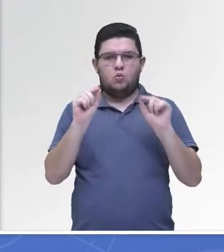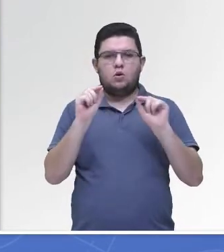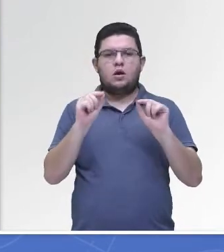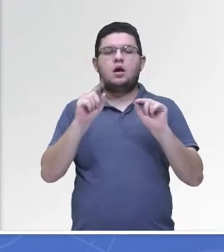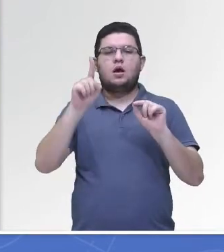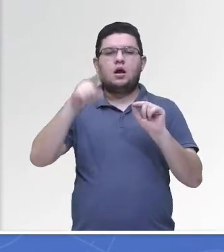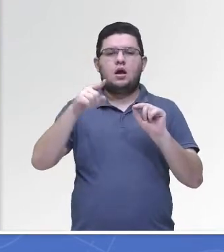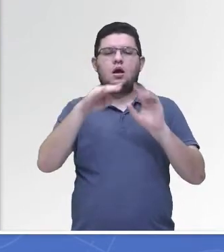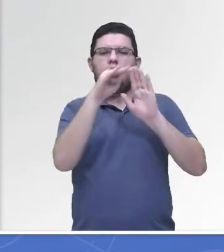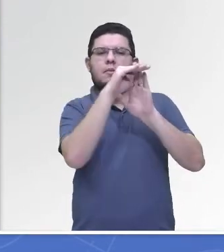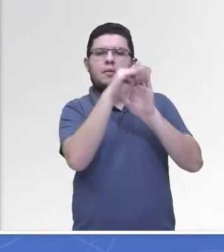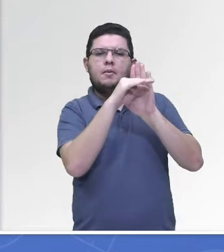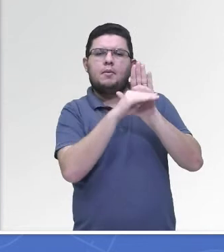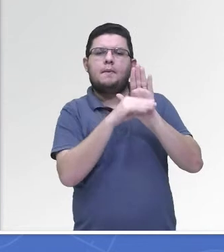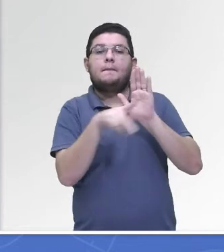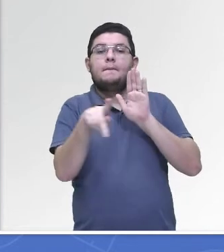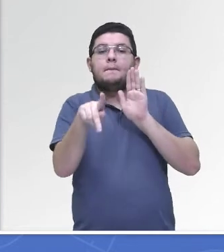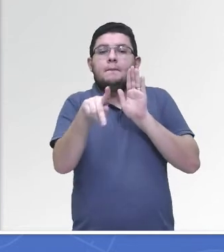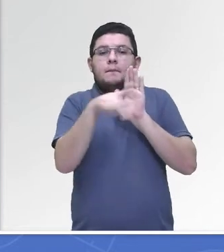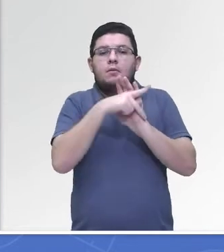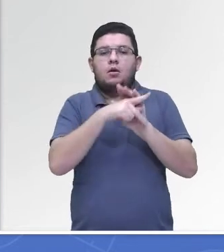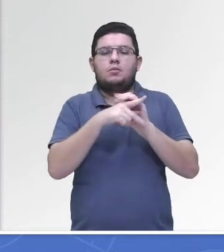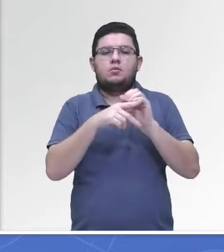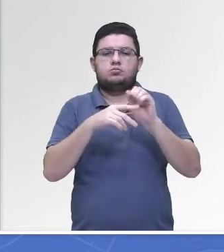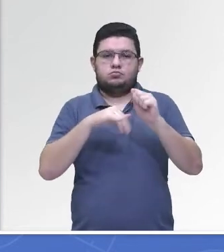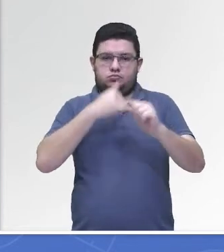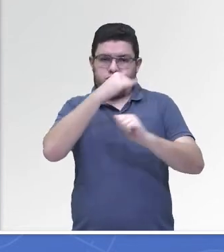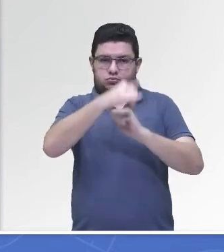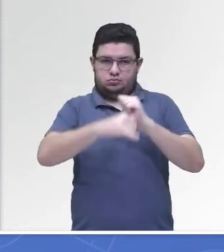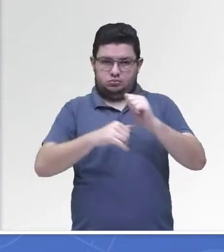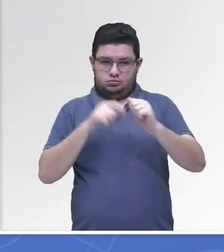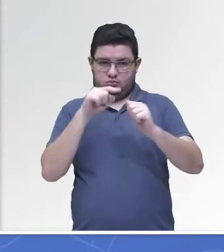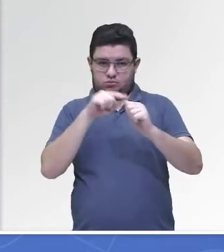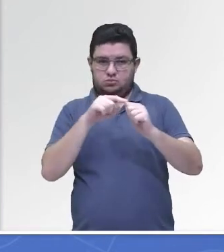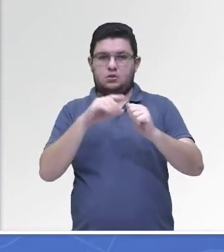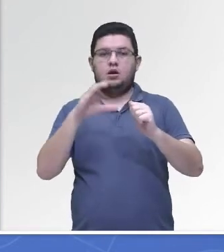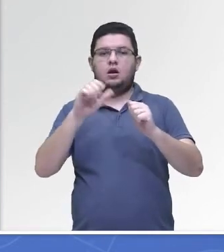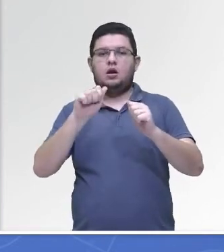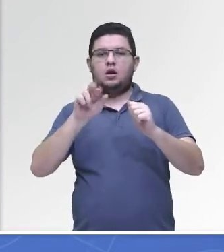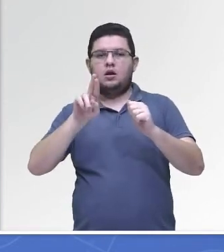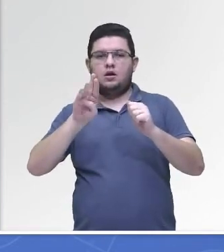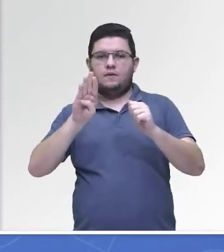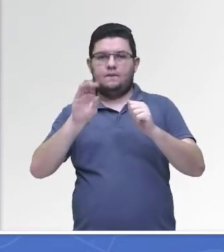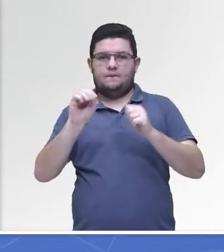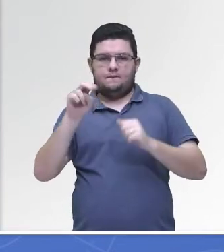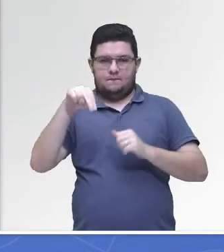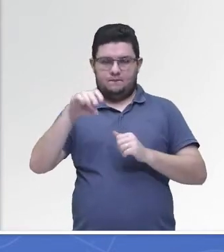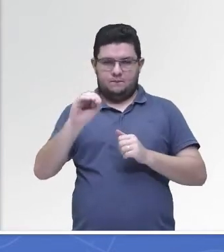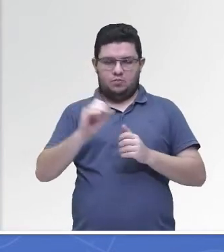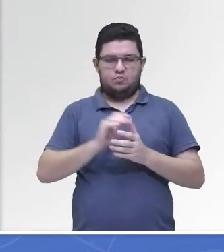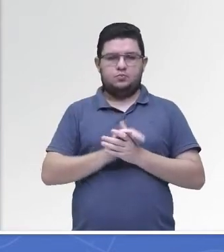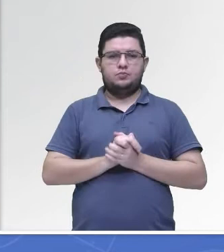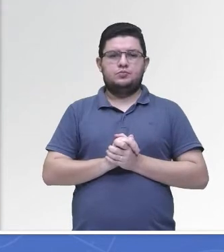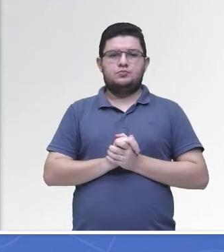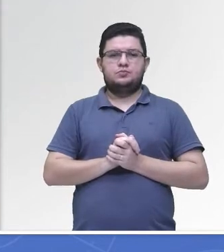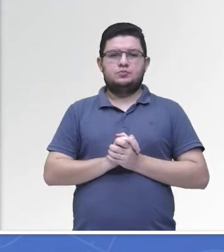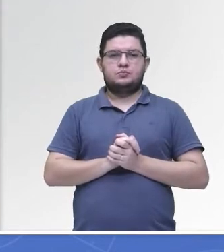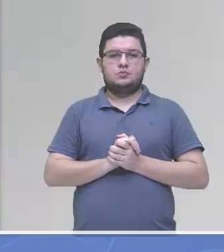carbono. Então vamos lá, classificação do átomo de carbono. Vamos lá para a primeira questão.